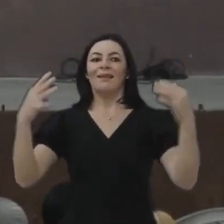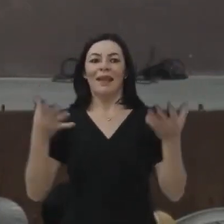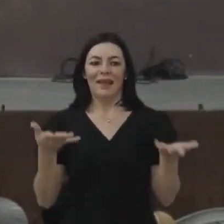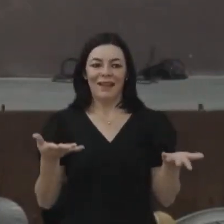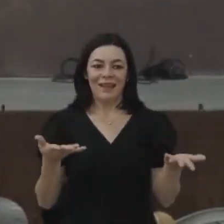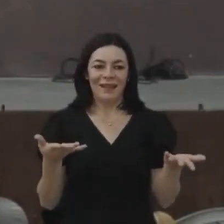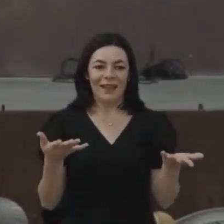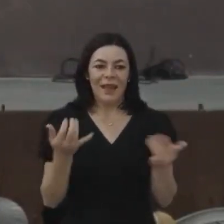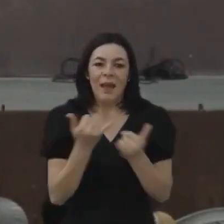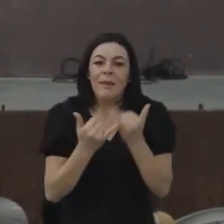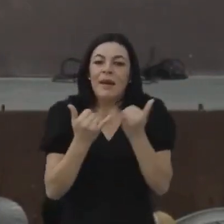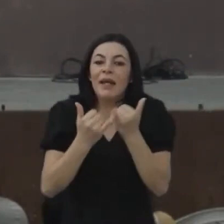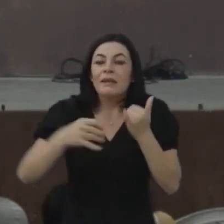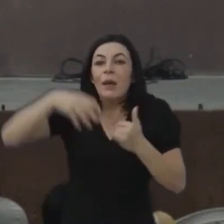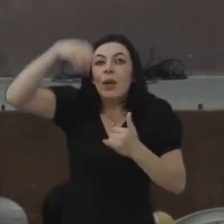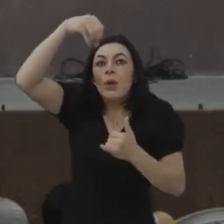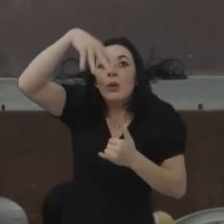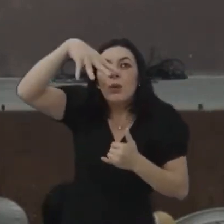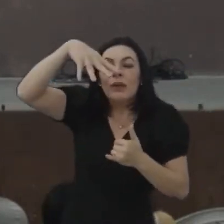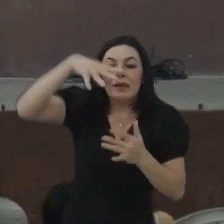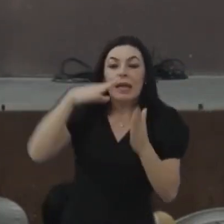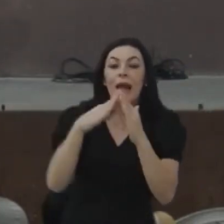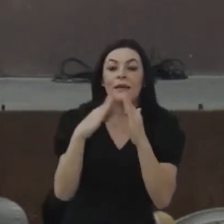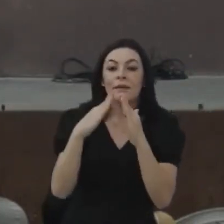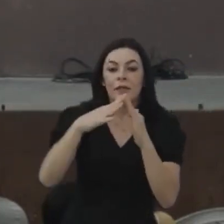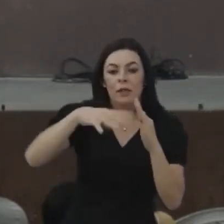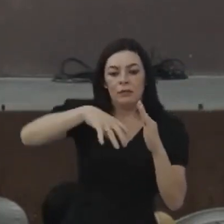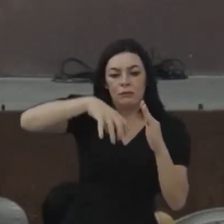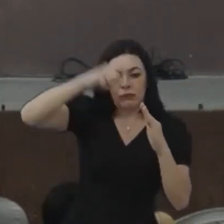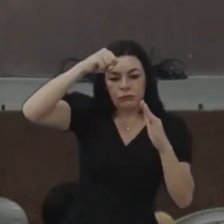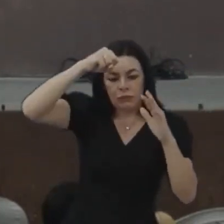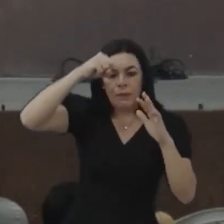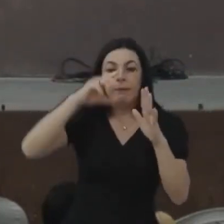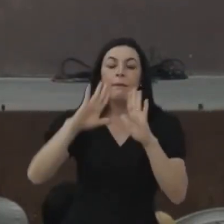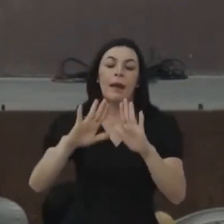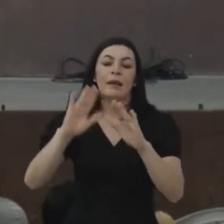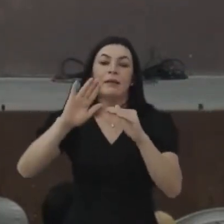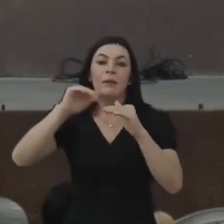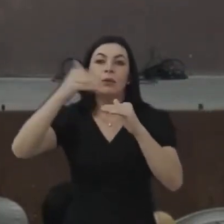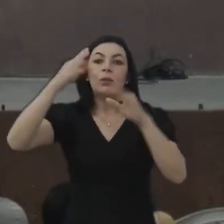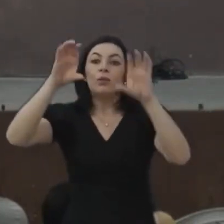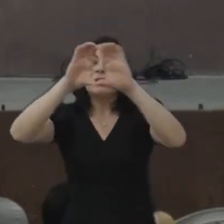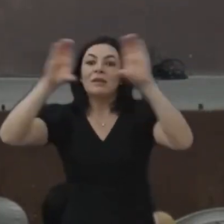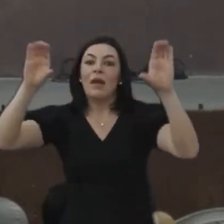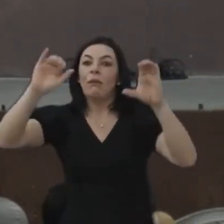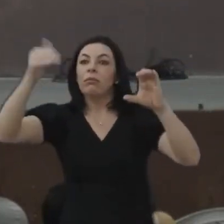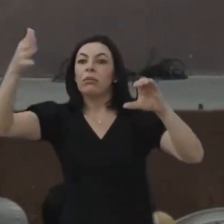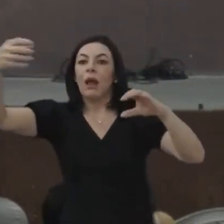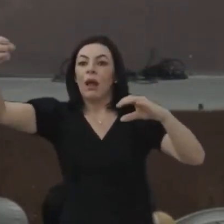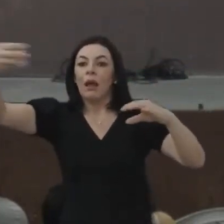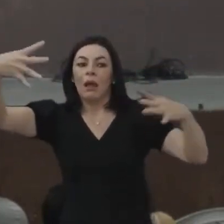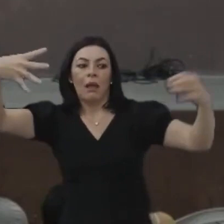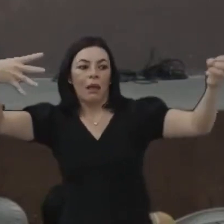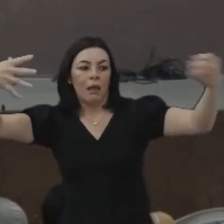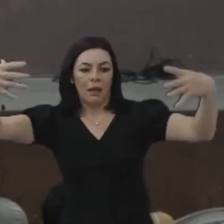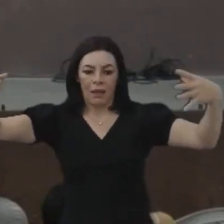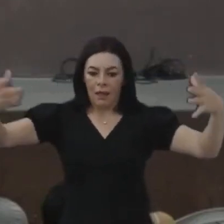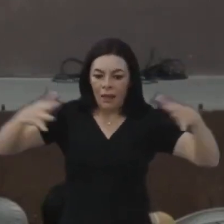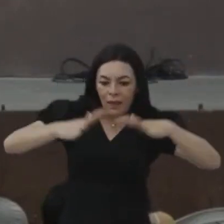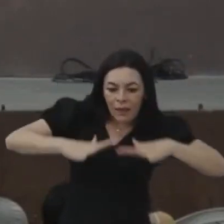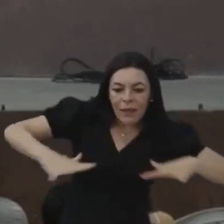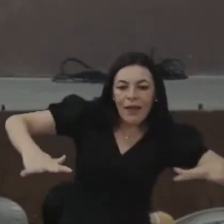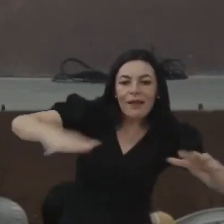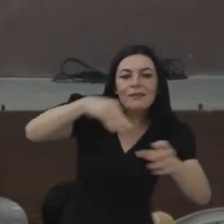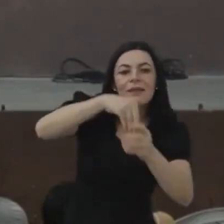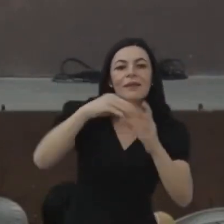em um ambiente que não tiver luz, se você desligar a luz da sua casa, mas o céu, de alguma forma, você ainda vê luminosidade,